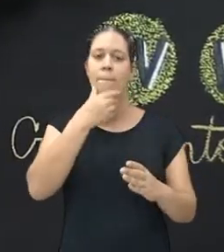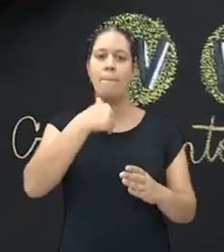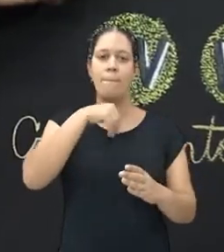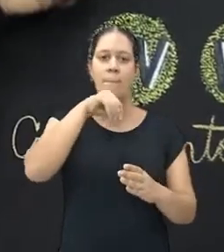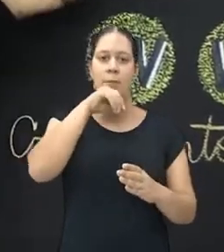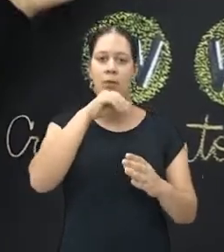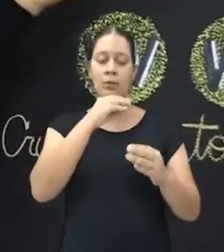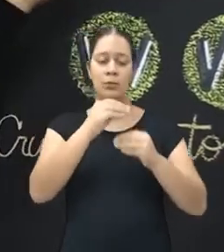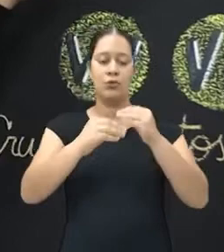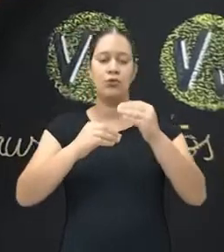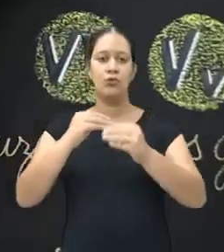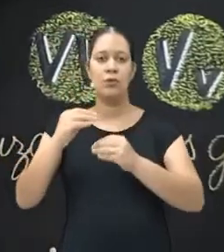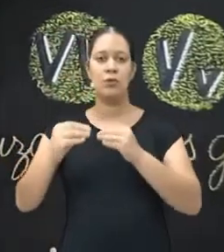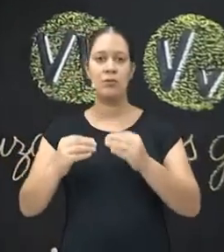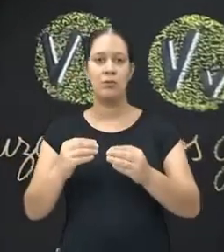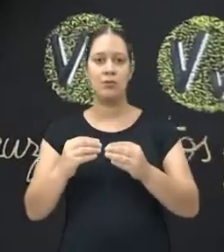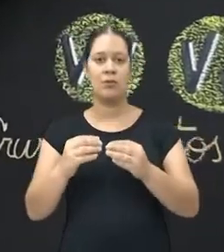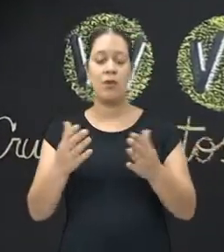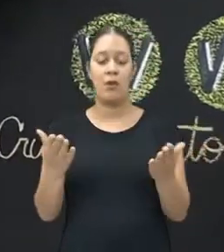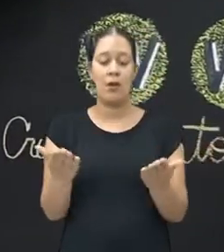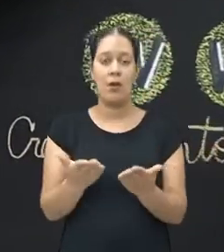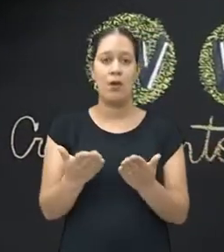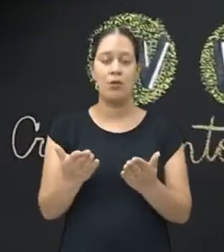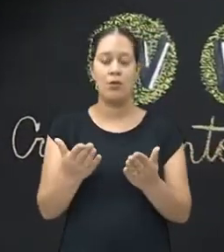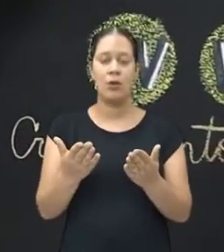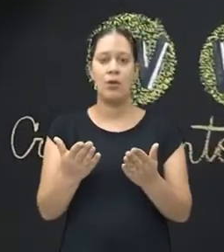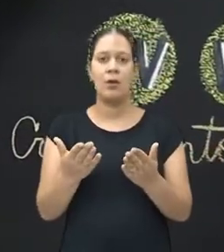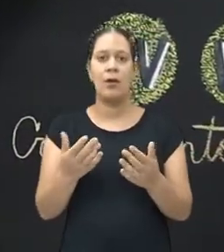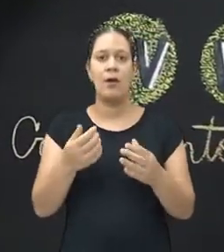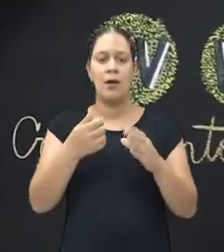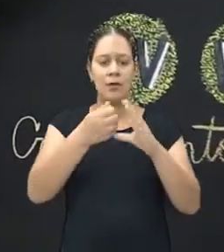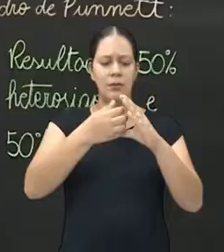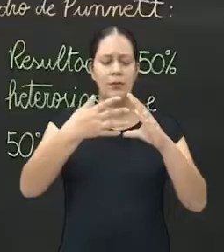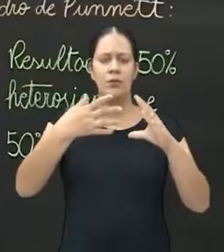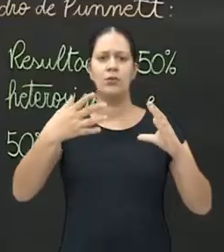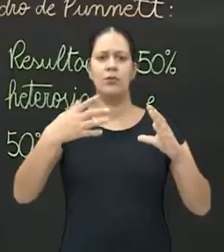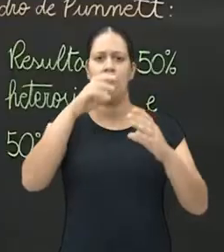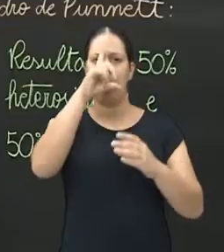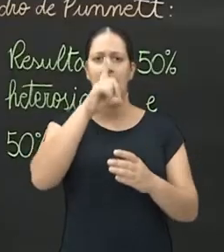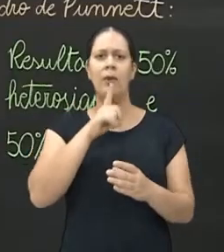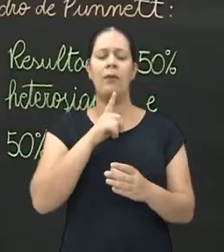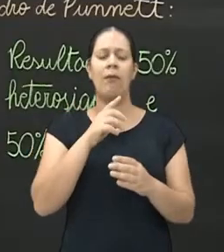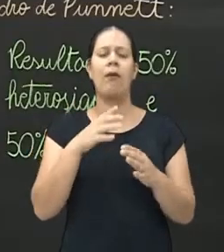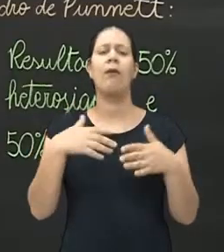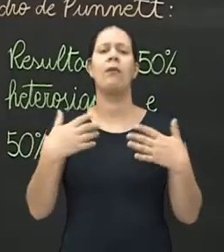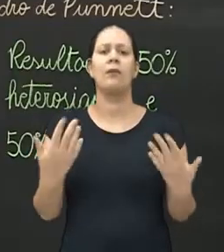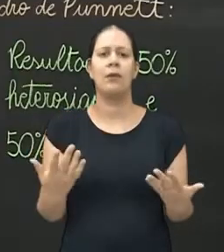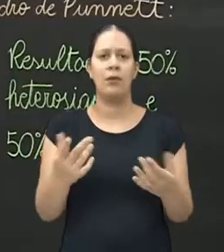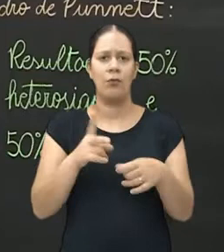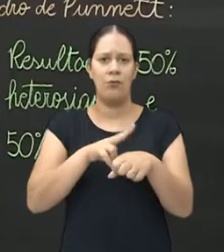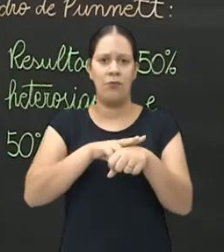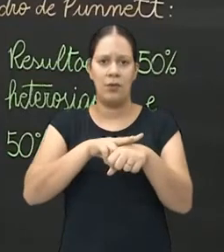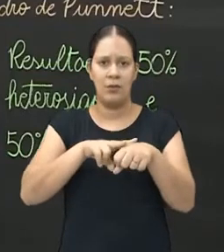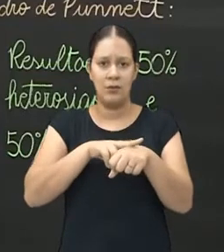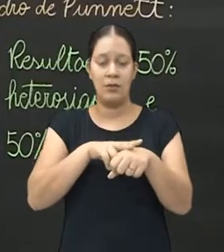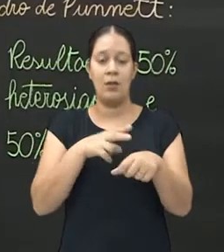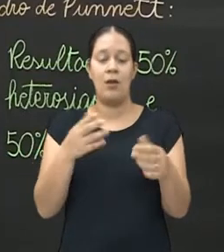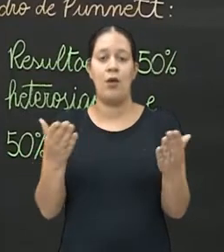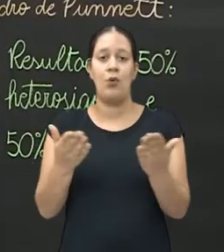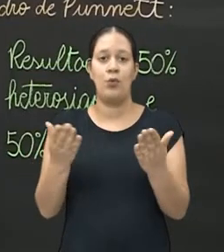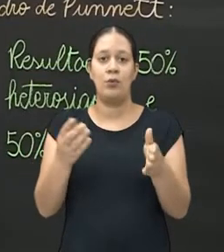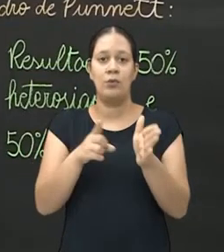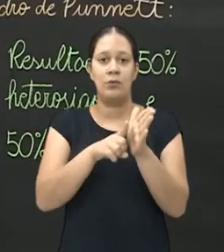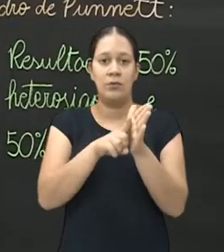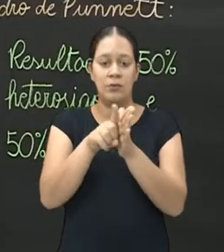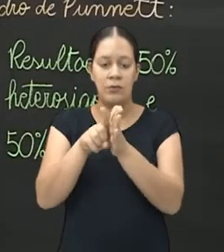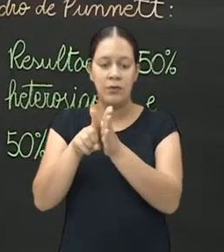a geração seguinte, todo mundo veio amarelo. Cadê o verde? Ele falou, vamos então verificar